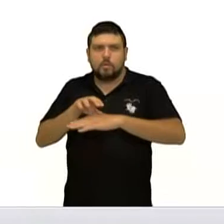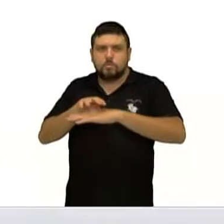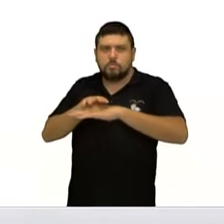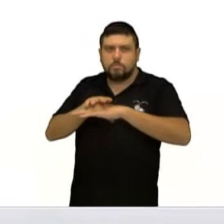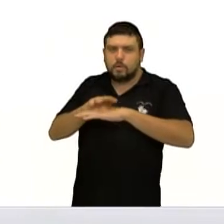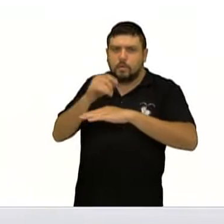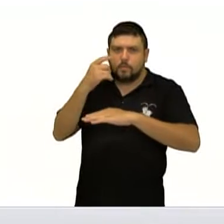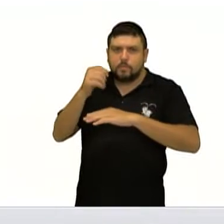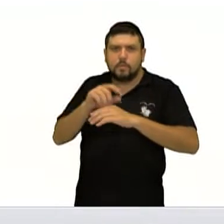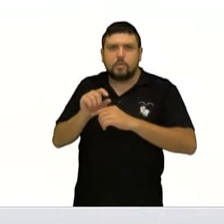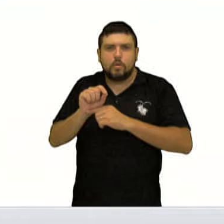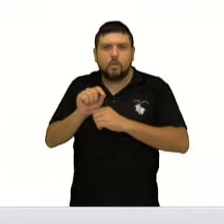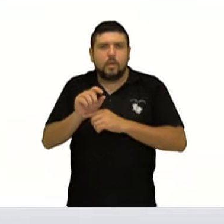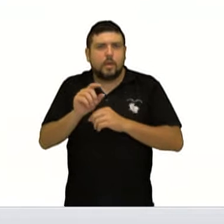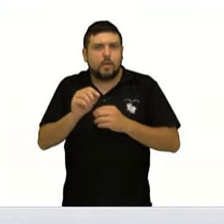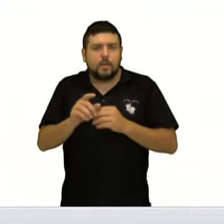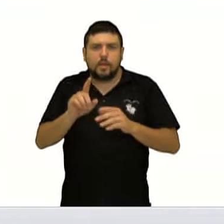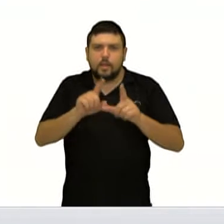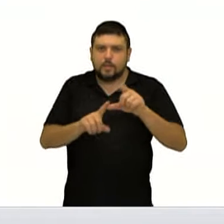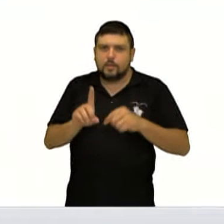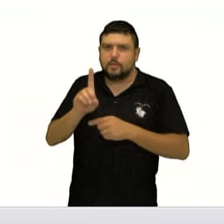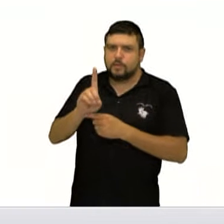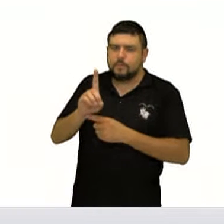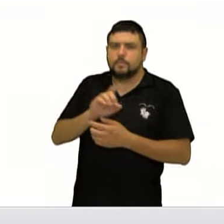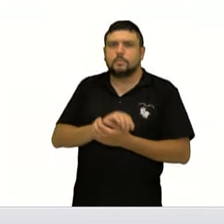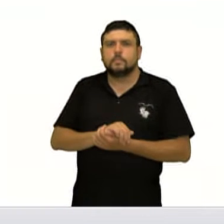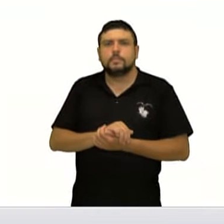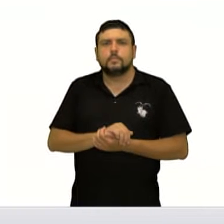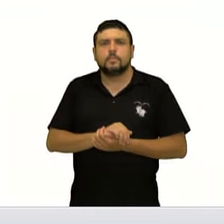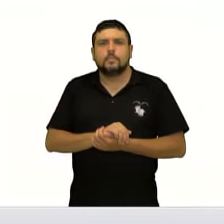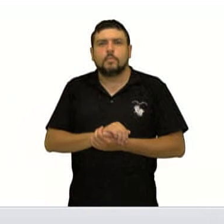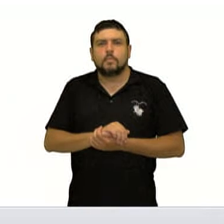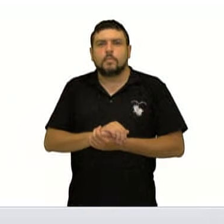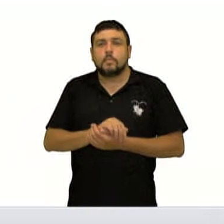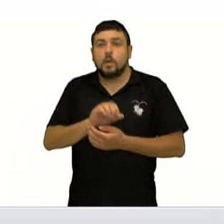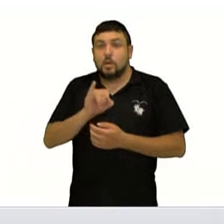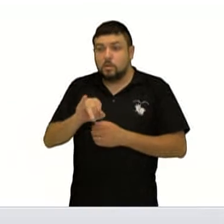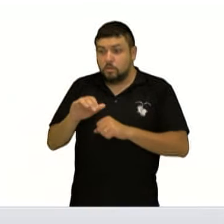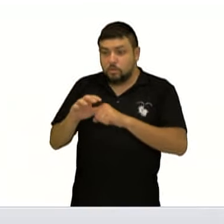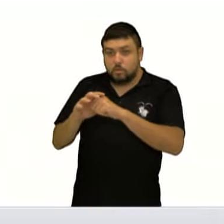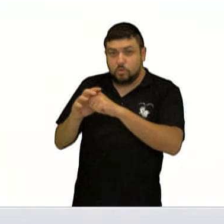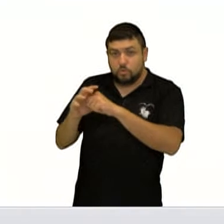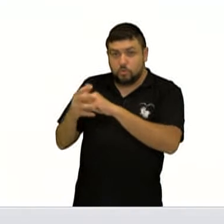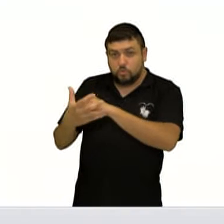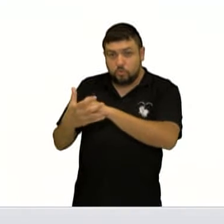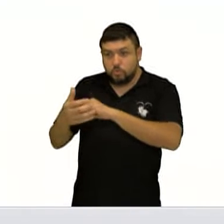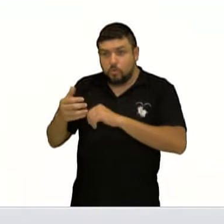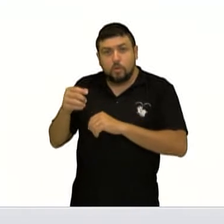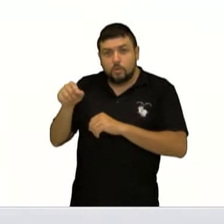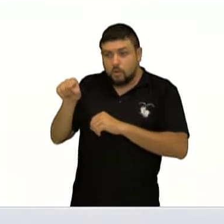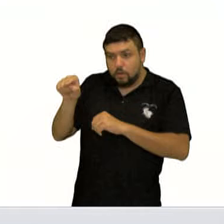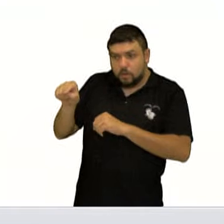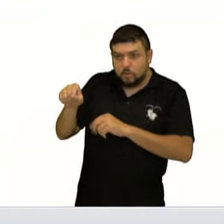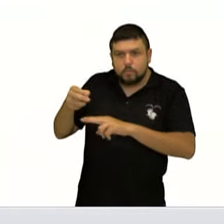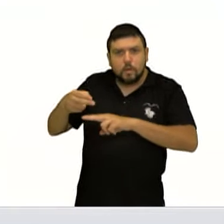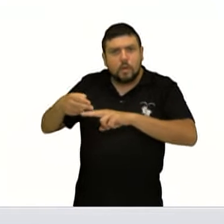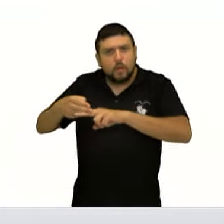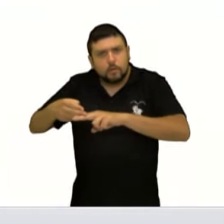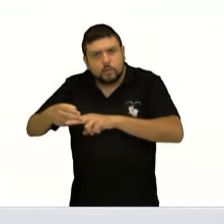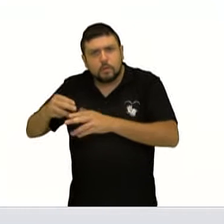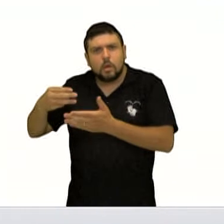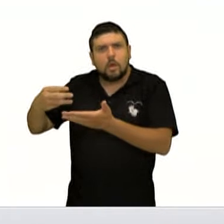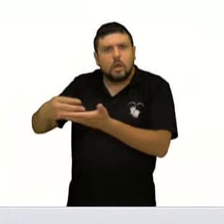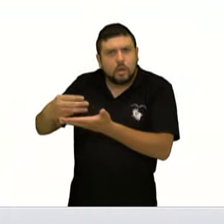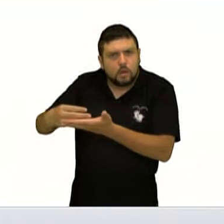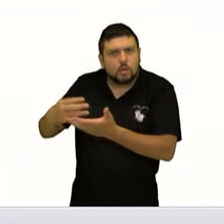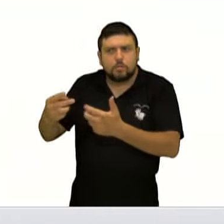Mas é a letra D. Se um familiar está com Covid-19, precisa isolar os utensílios que ele utiliza e